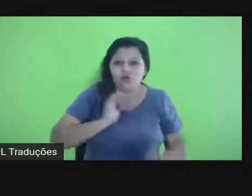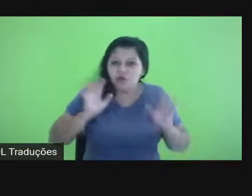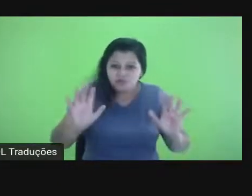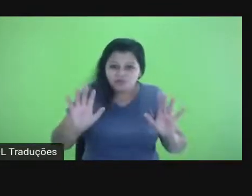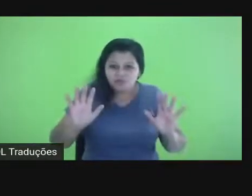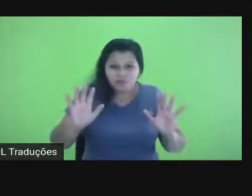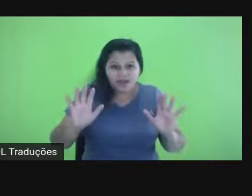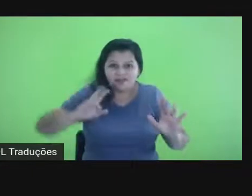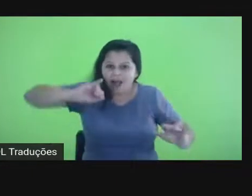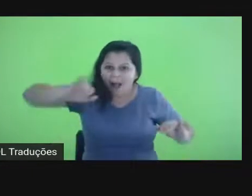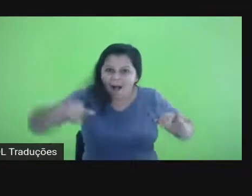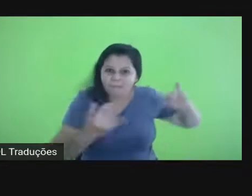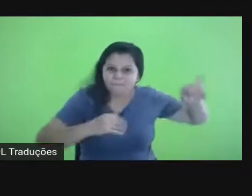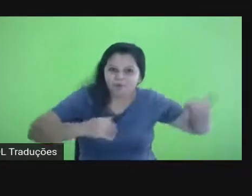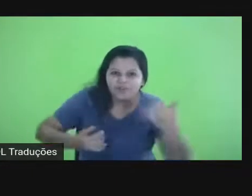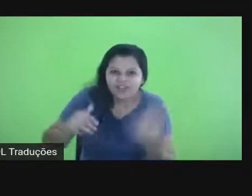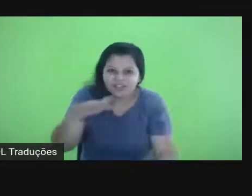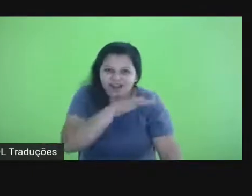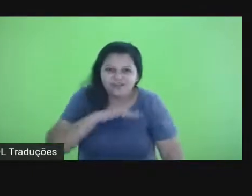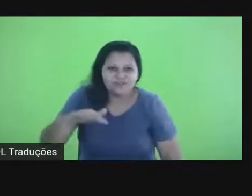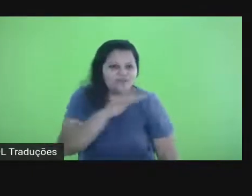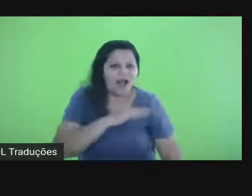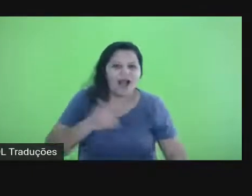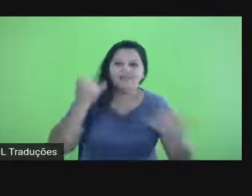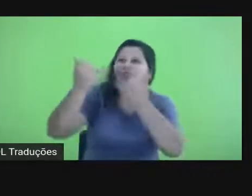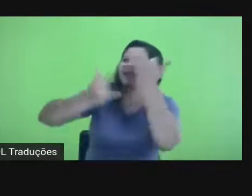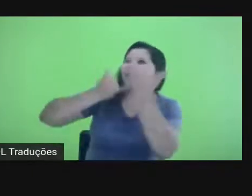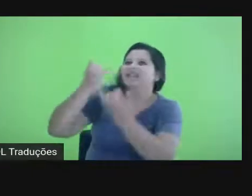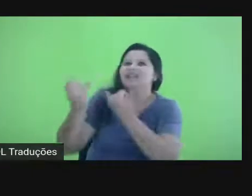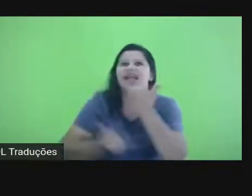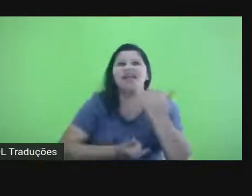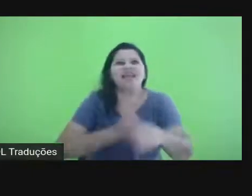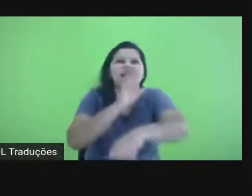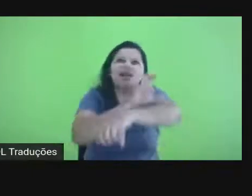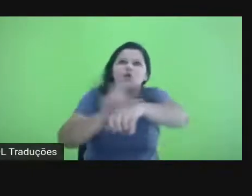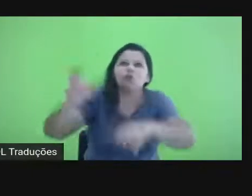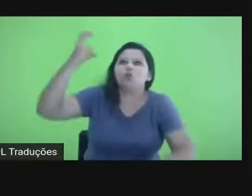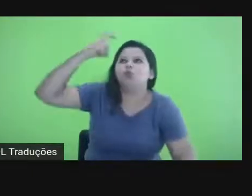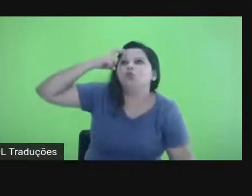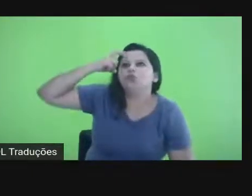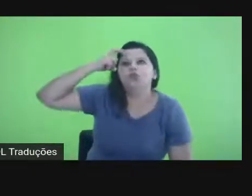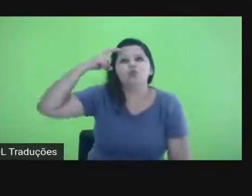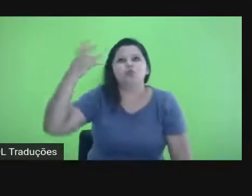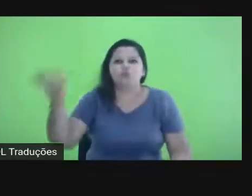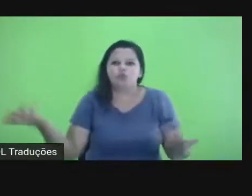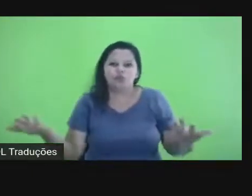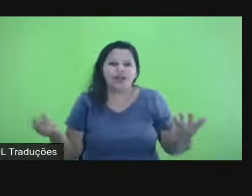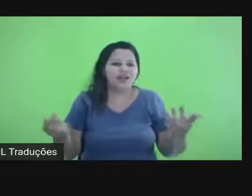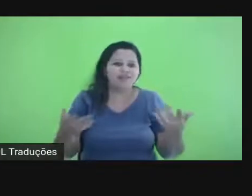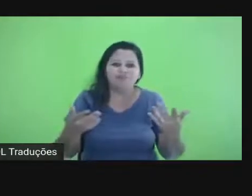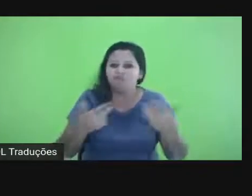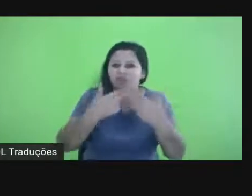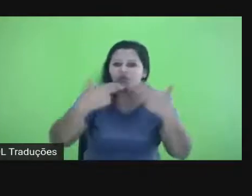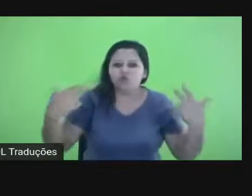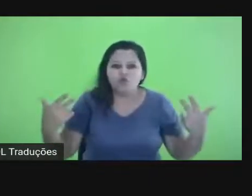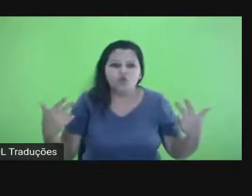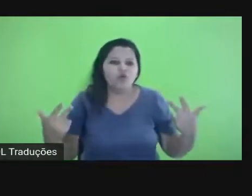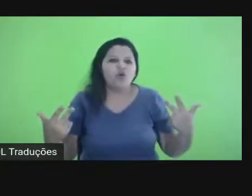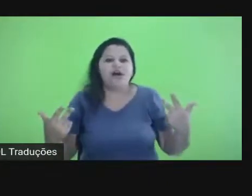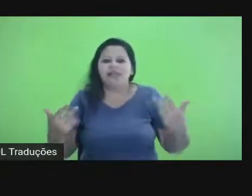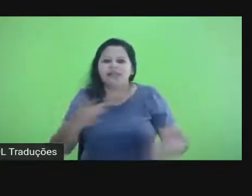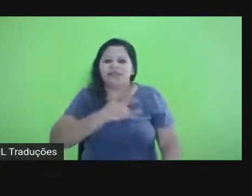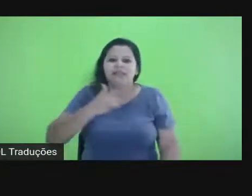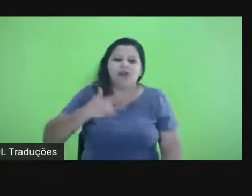de um espaço, de um equipamento cultural, de um equipamento esportivo, de um equipamento de saúde, de um equipamento